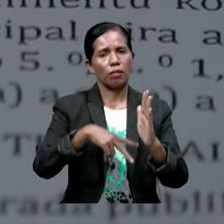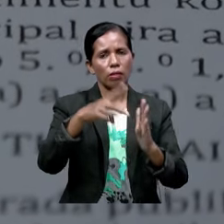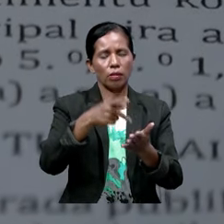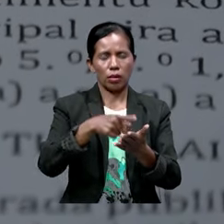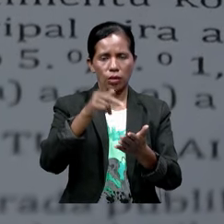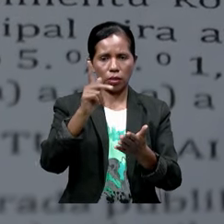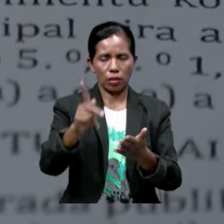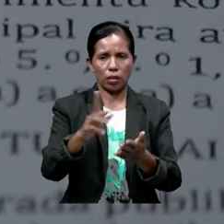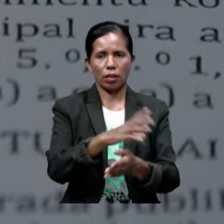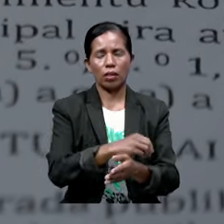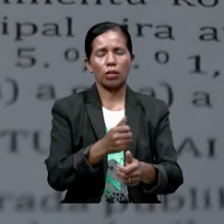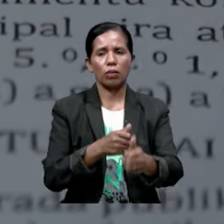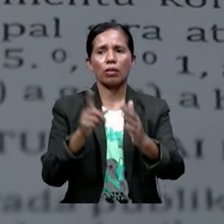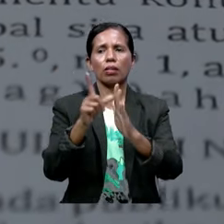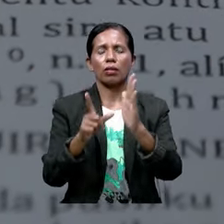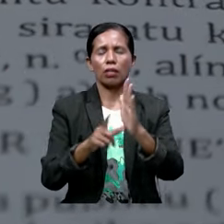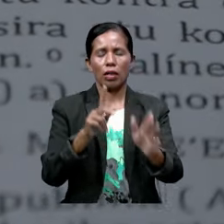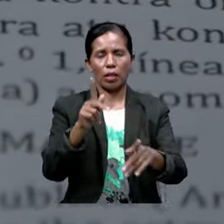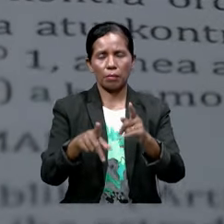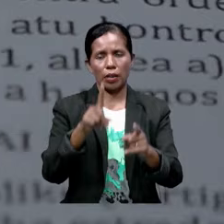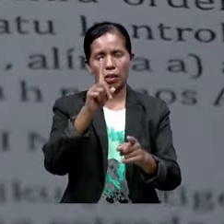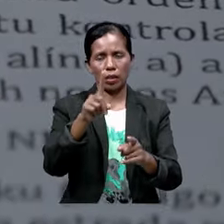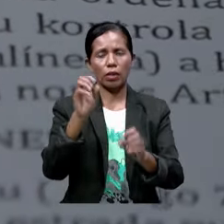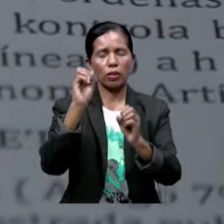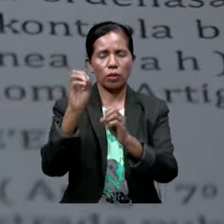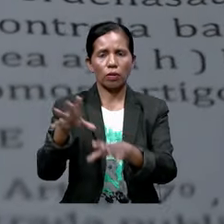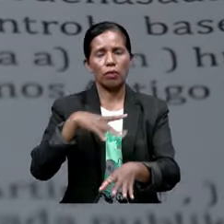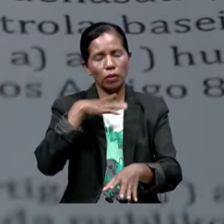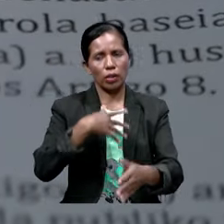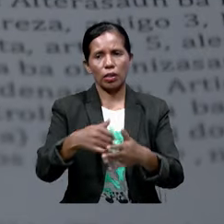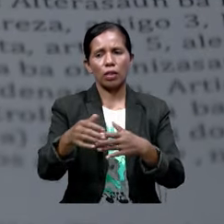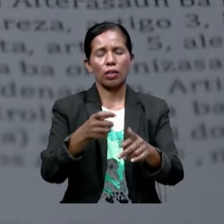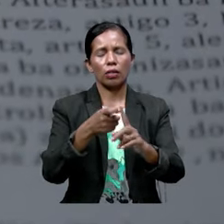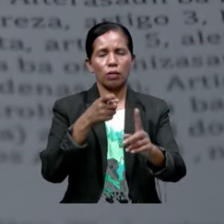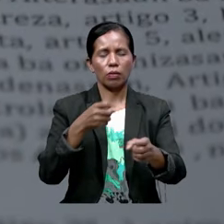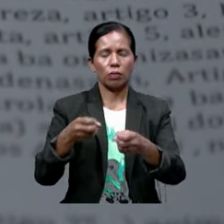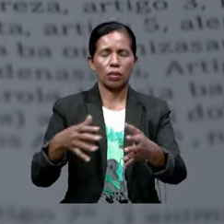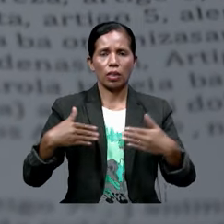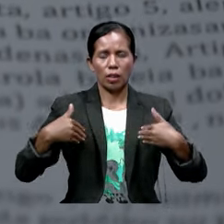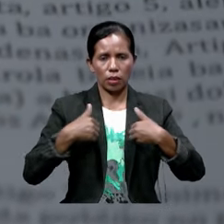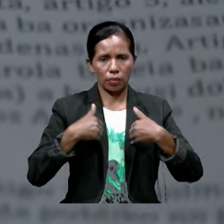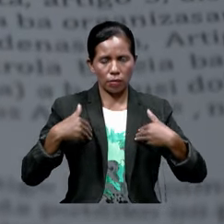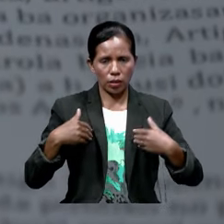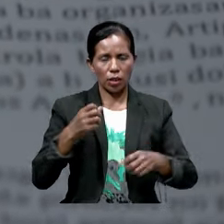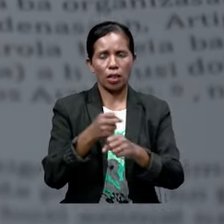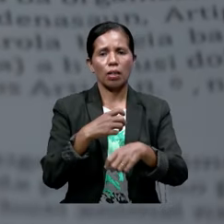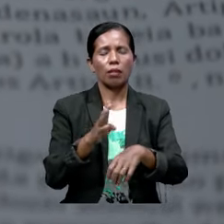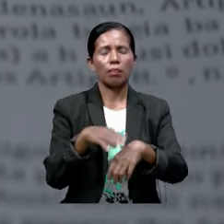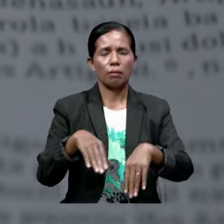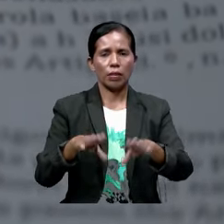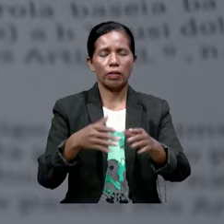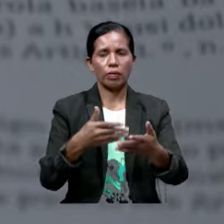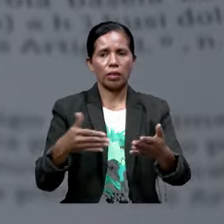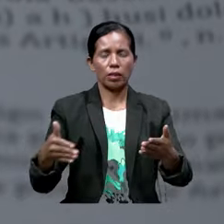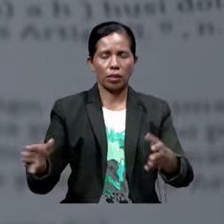contra ordenação ne tuir lei, cidadão nebe soe lixo arbiru, husik animal la livre, halo negócio kafaan sasan